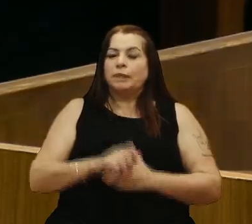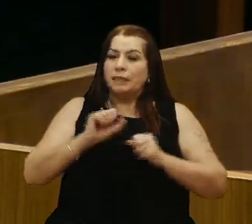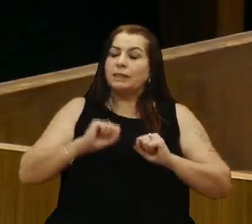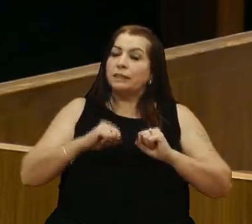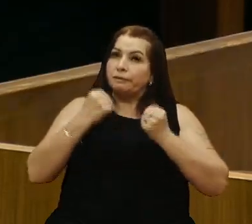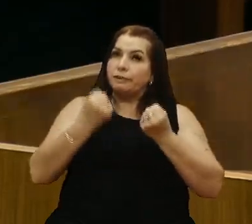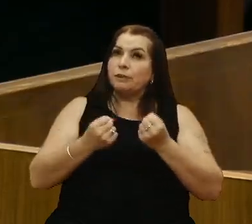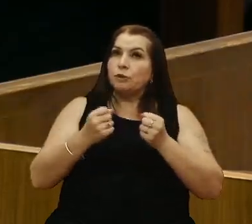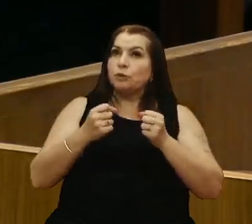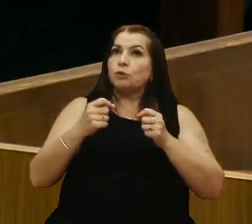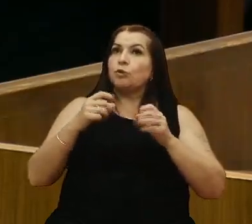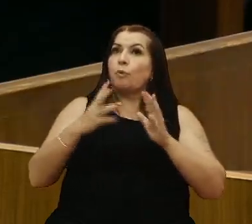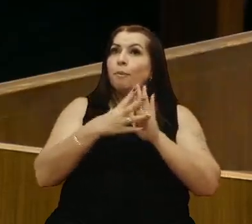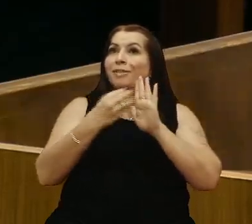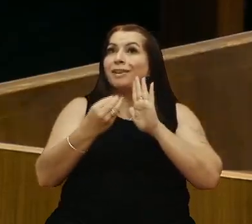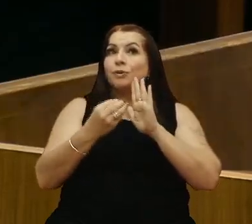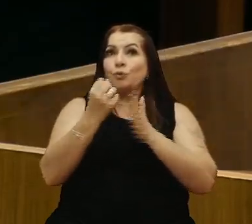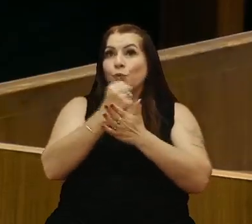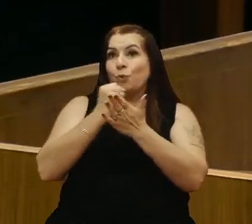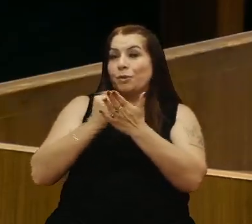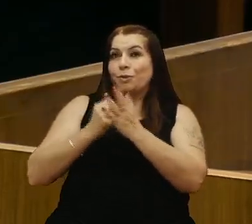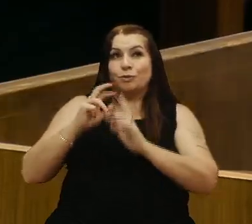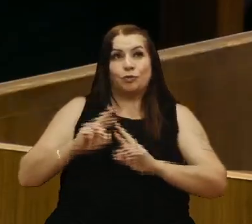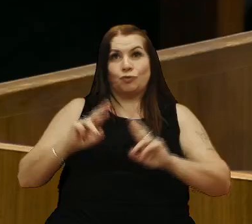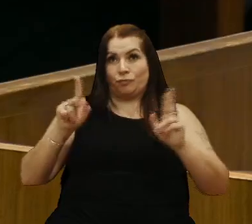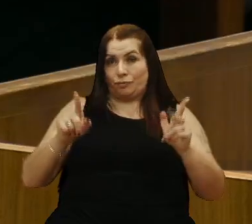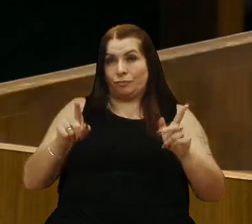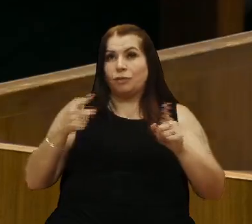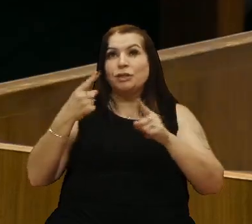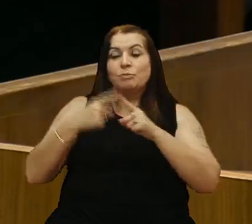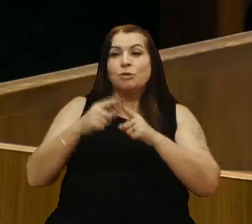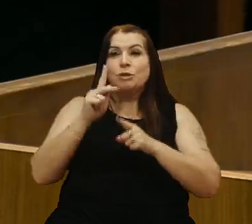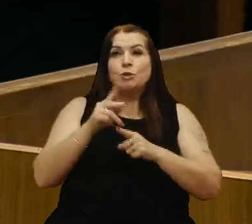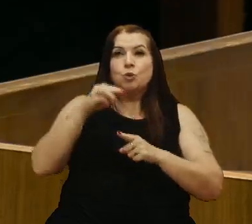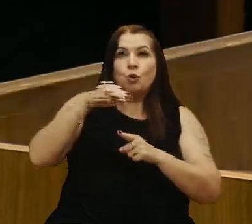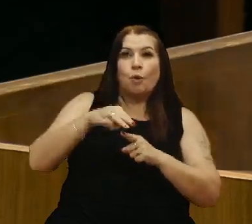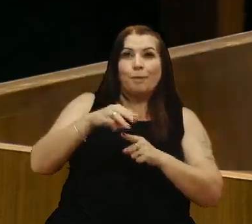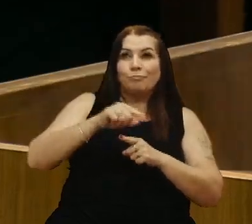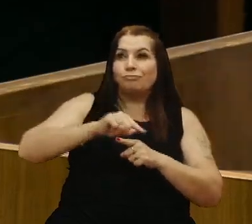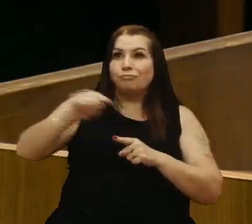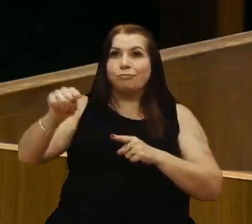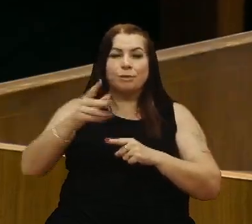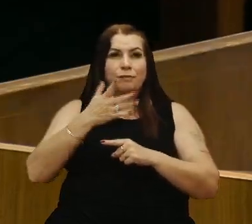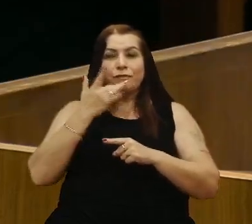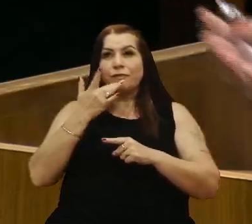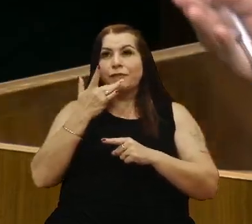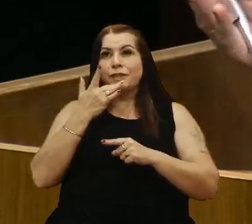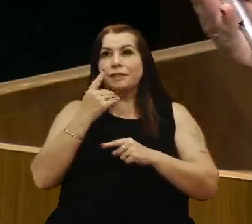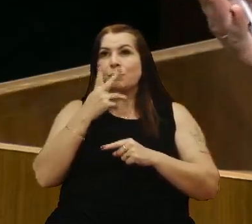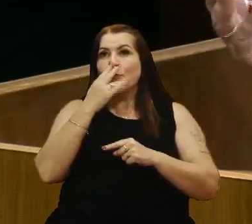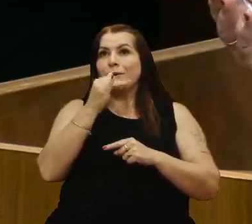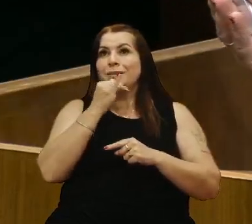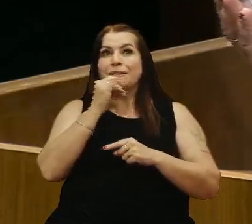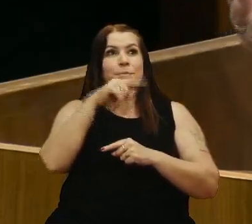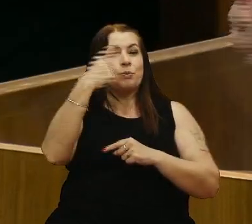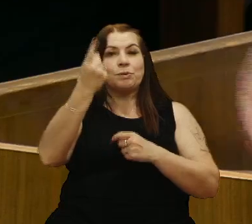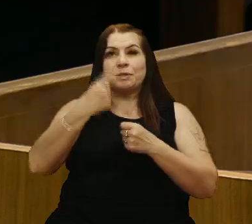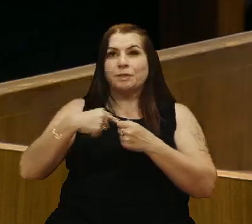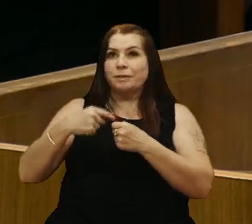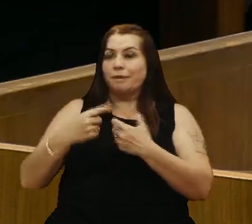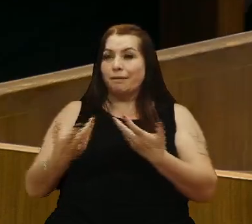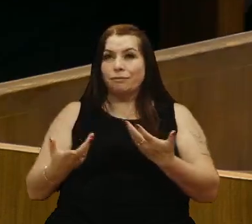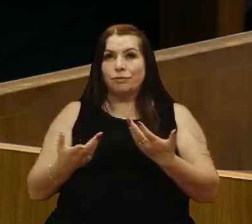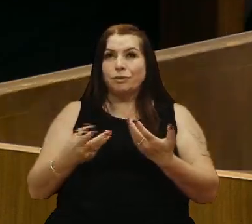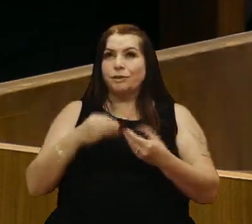defender o modelo de contrato diferente, por quilômetro rodado. Porque senão é fácil a gente dar exemplo de outras cidades